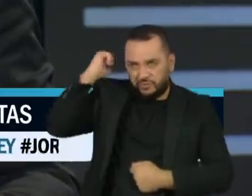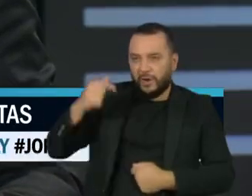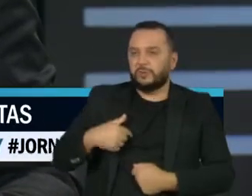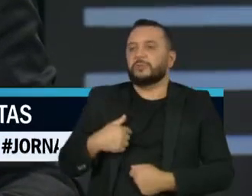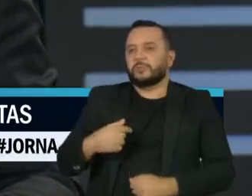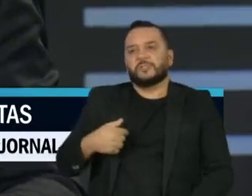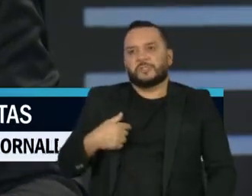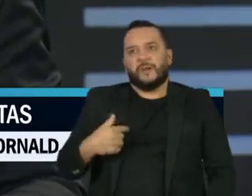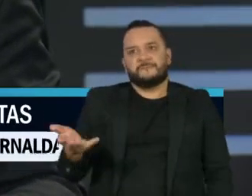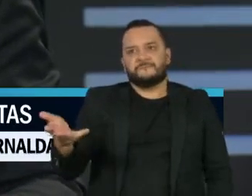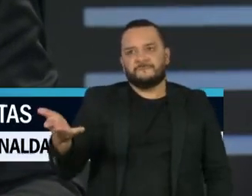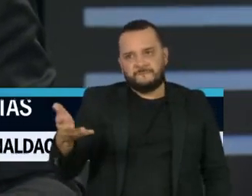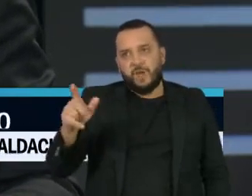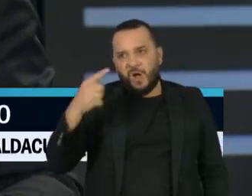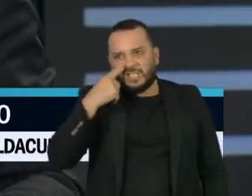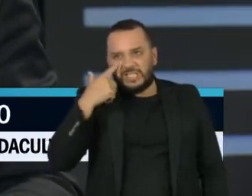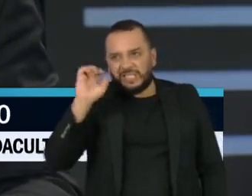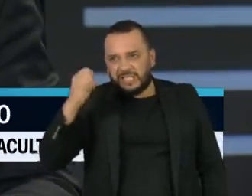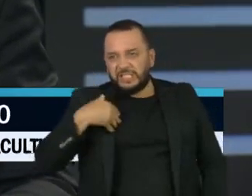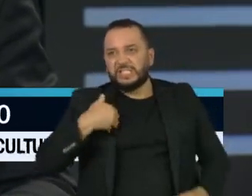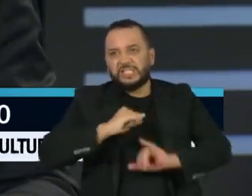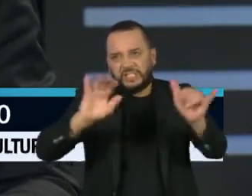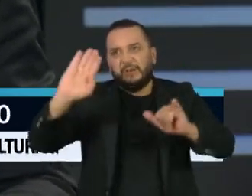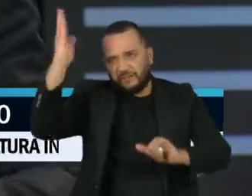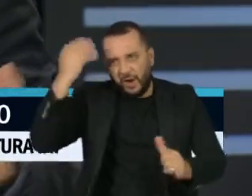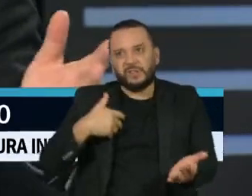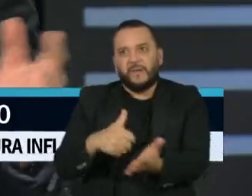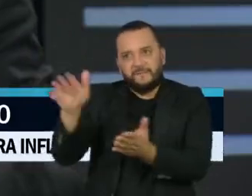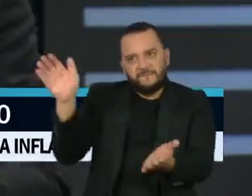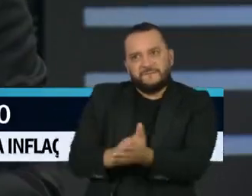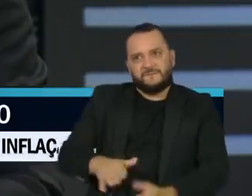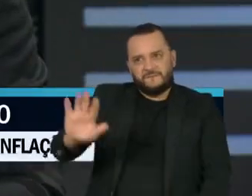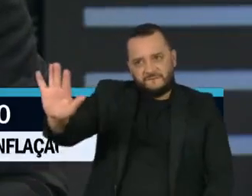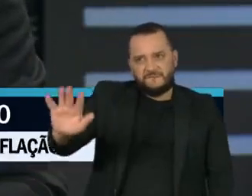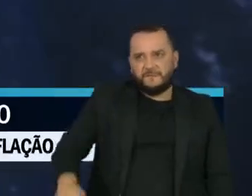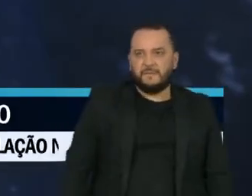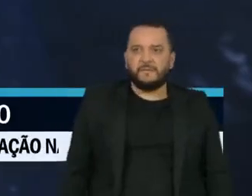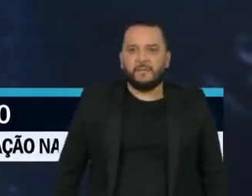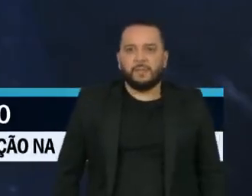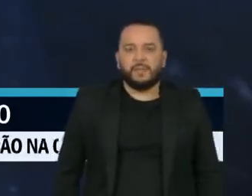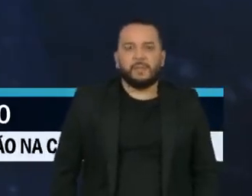curta e está prometendo que não vai deixar passar. A ver. Vamos ver.